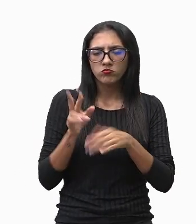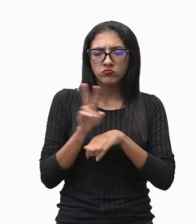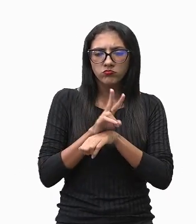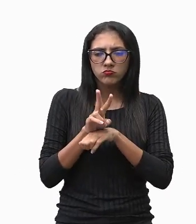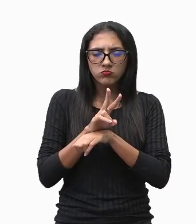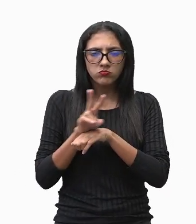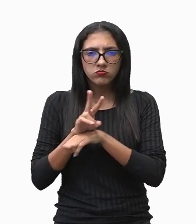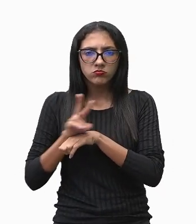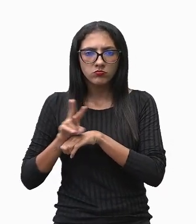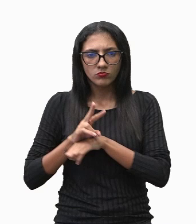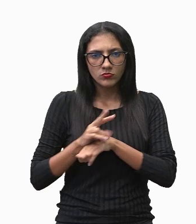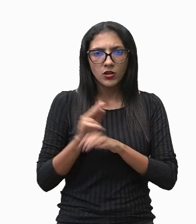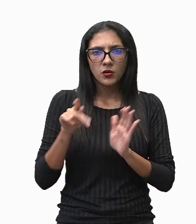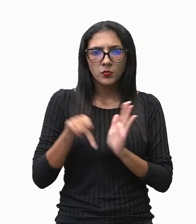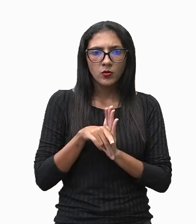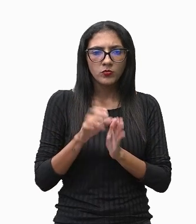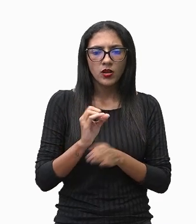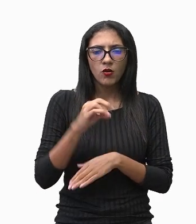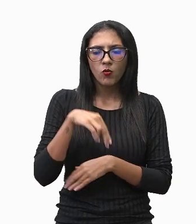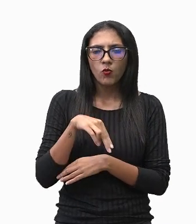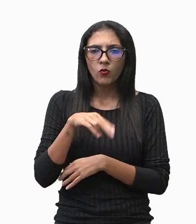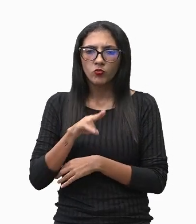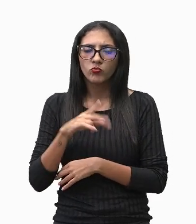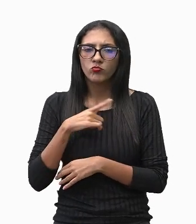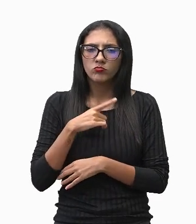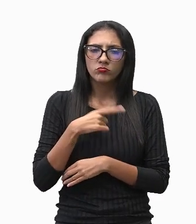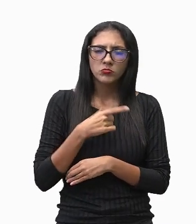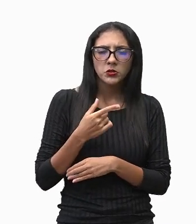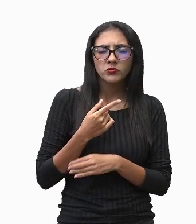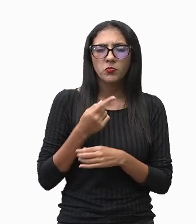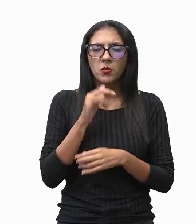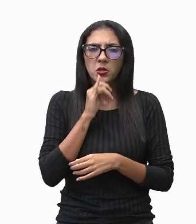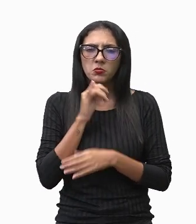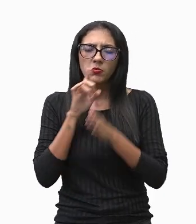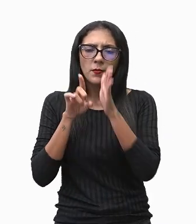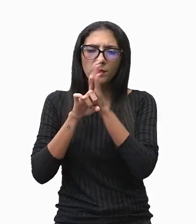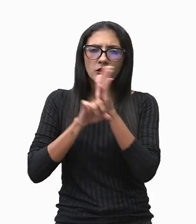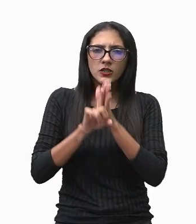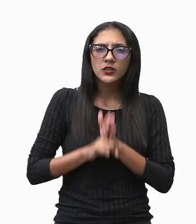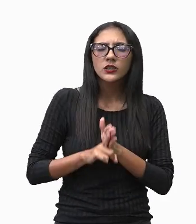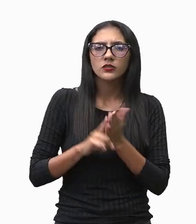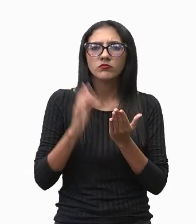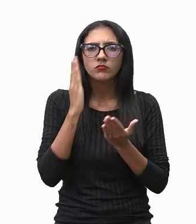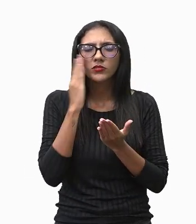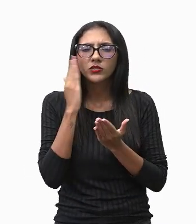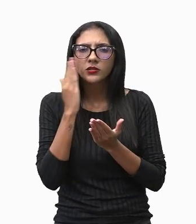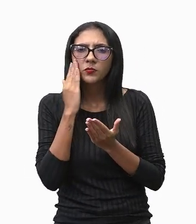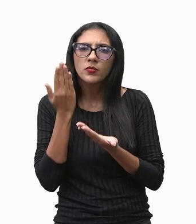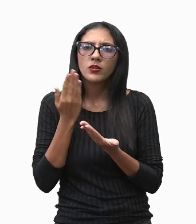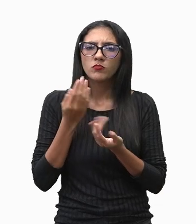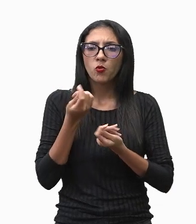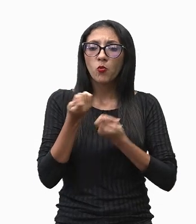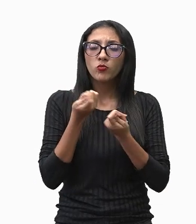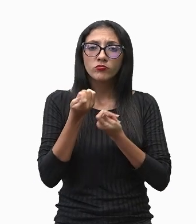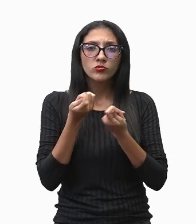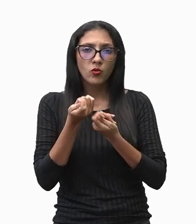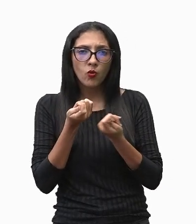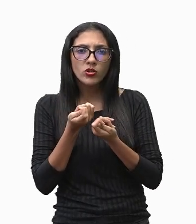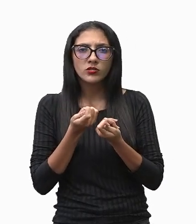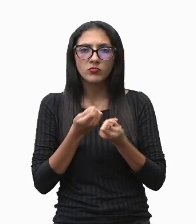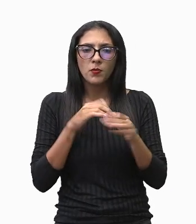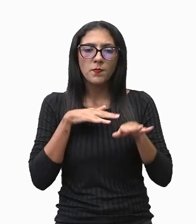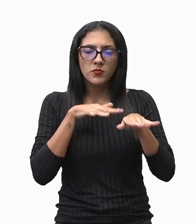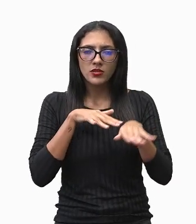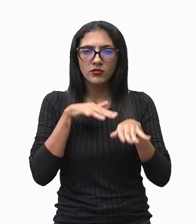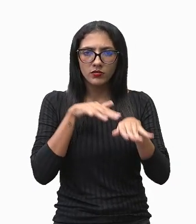das Nações Unidas, eles fizessem uma investigação sobre esse estoque de armamentos controlados por Saddam